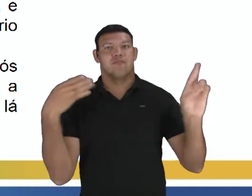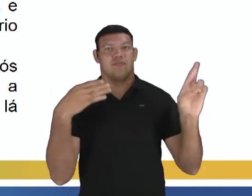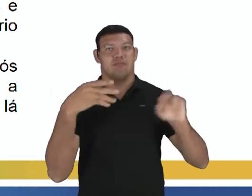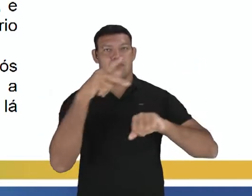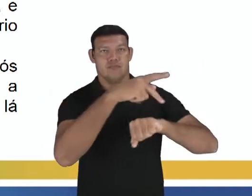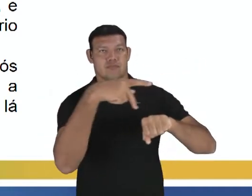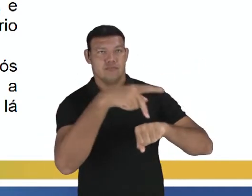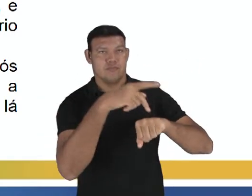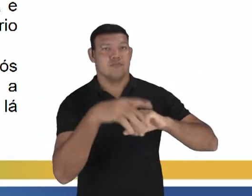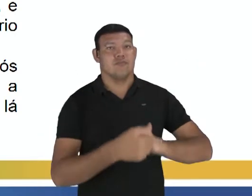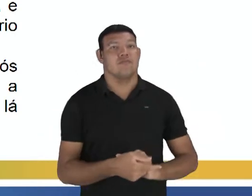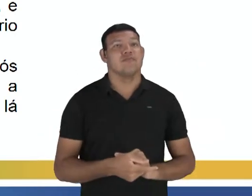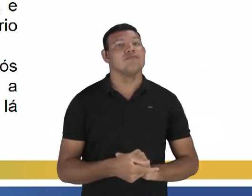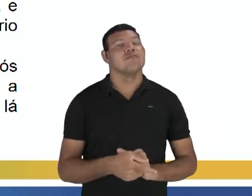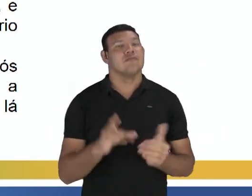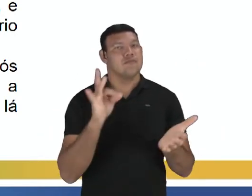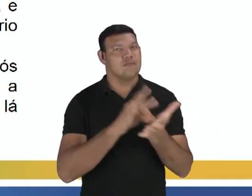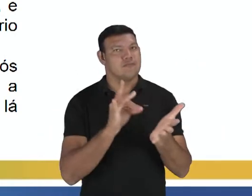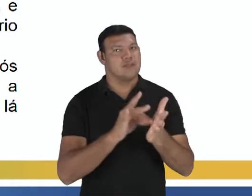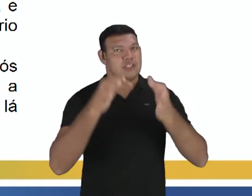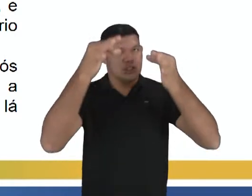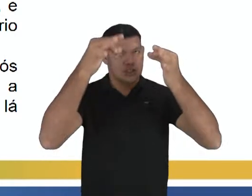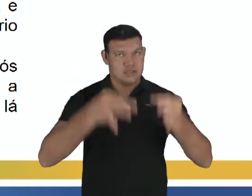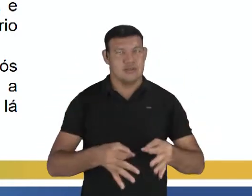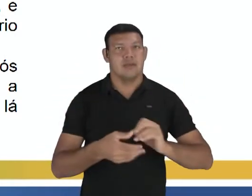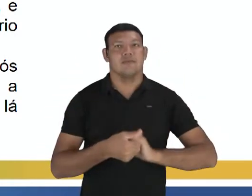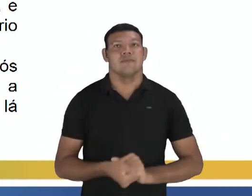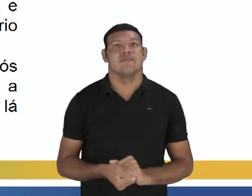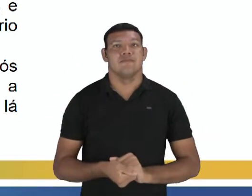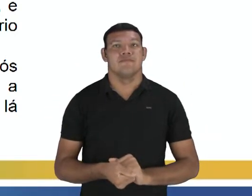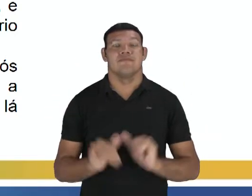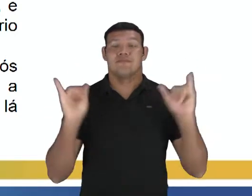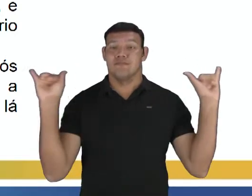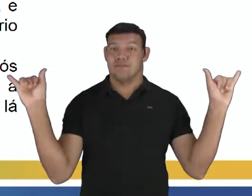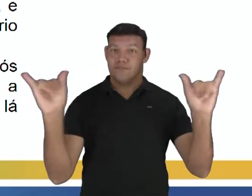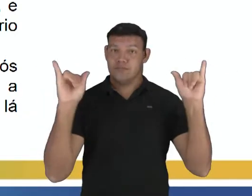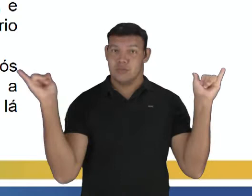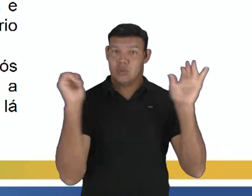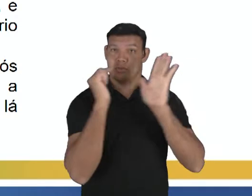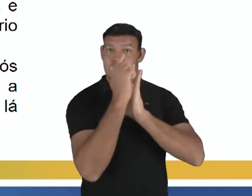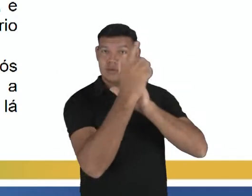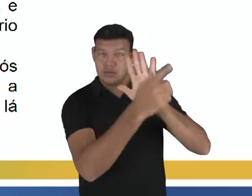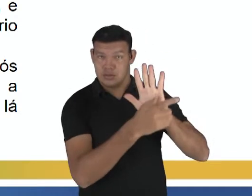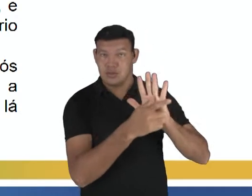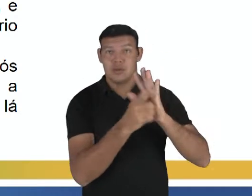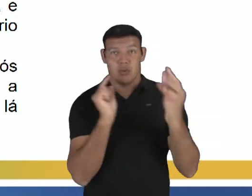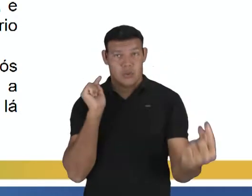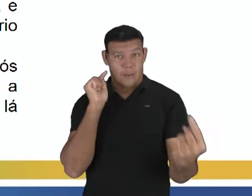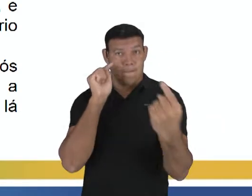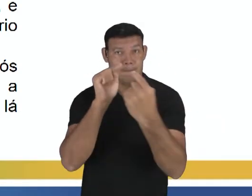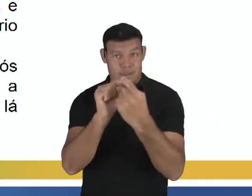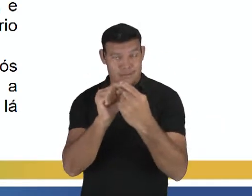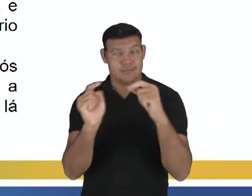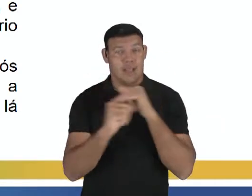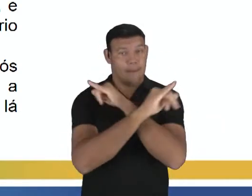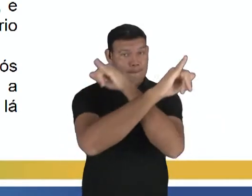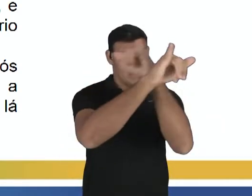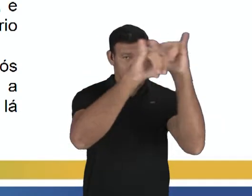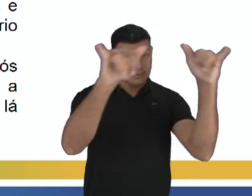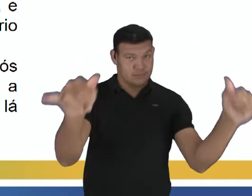textual é uma notícia. Agora observe, como toda notícia, ela tem uma finalidade, que é